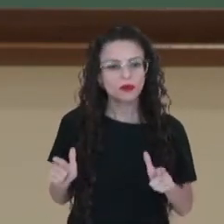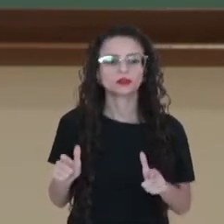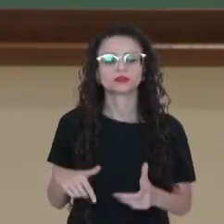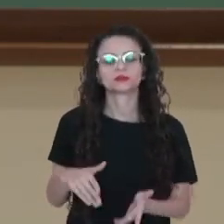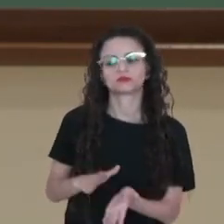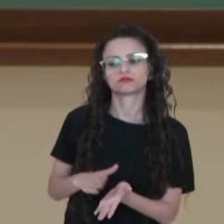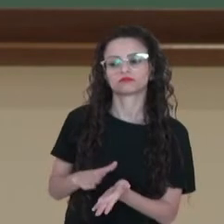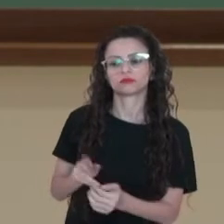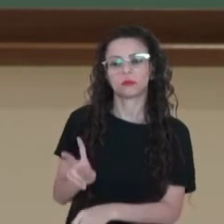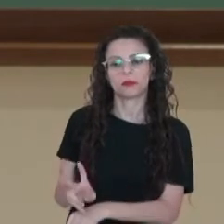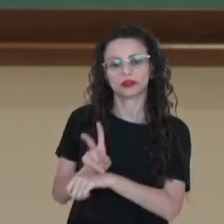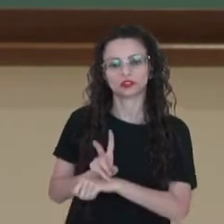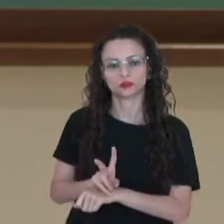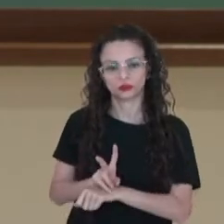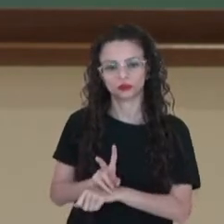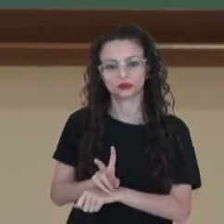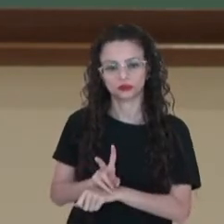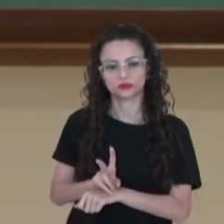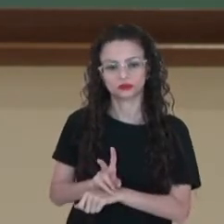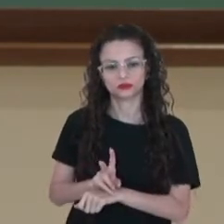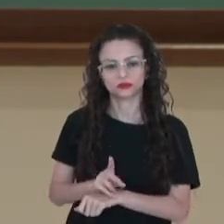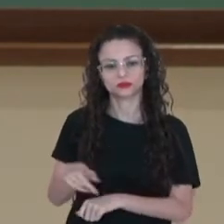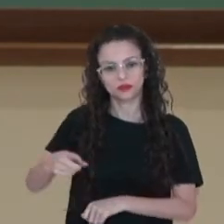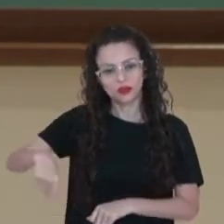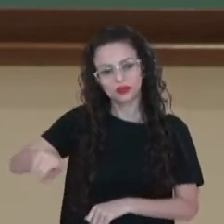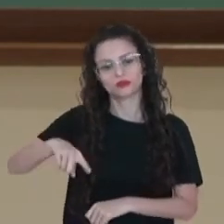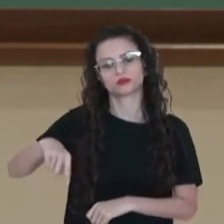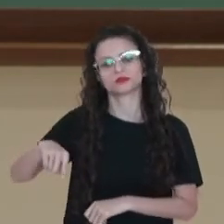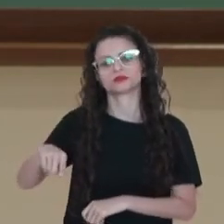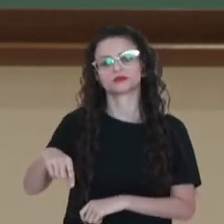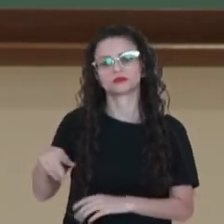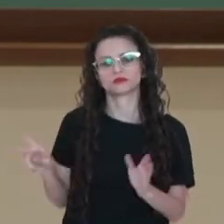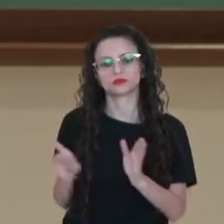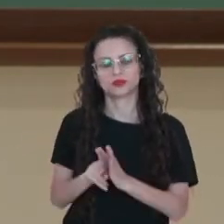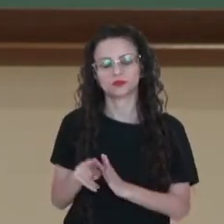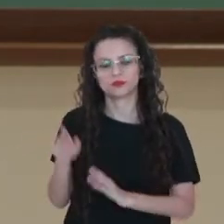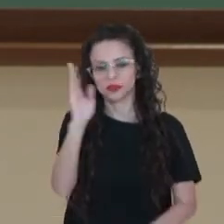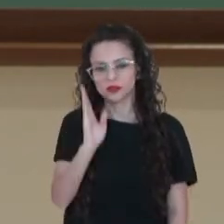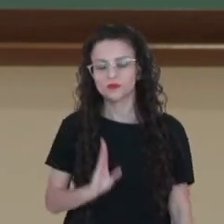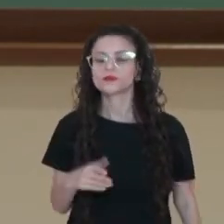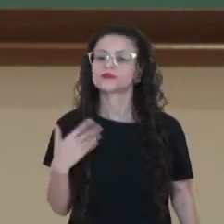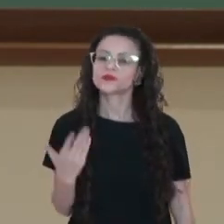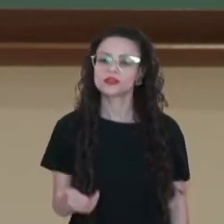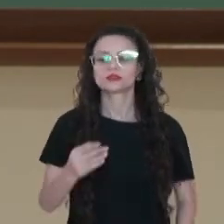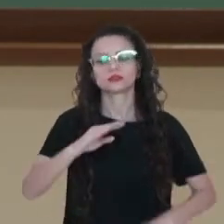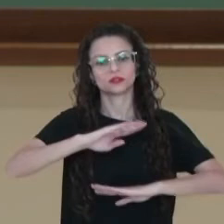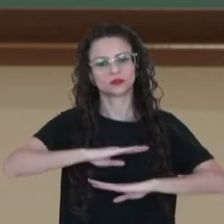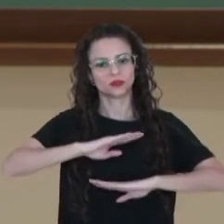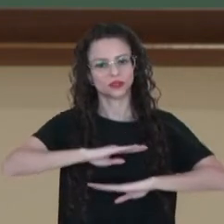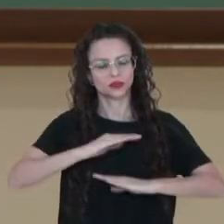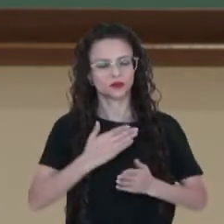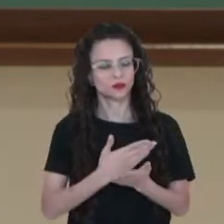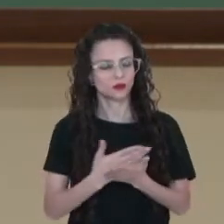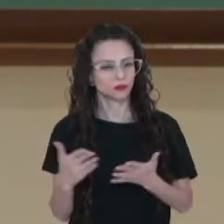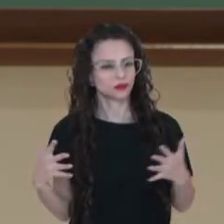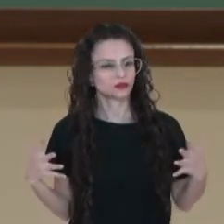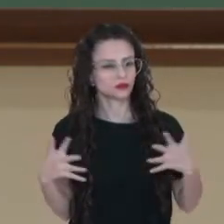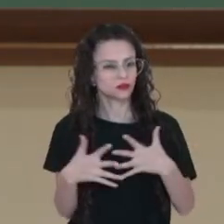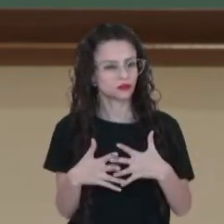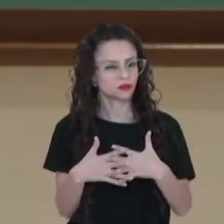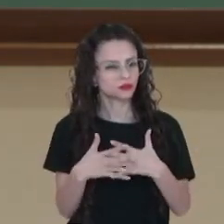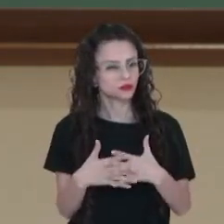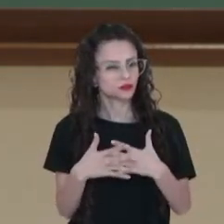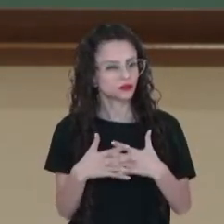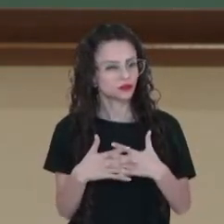os empréstimos feitos aos senhores de engenho luso-brasileiros, né? Ou seja, a situação ali começa a ficar complicada.